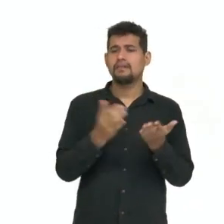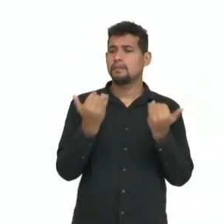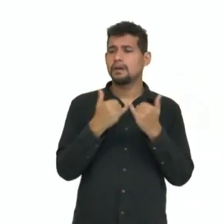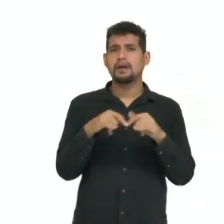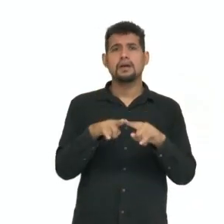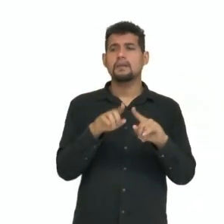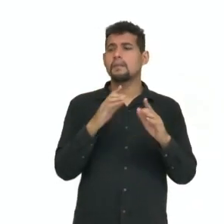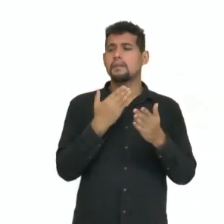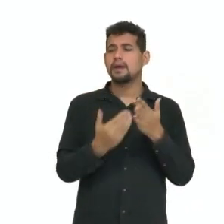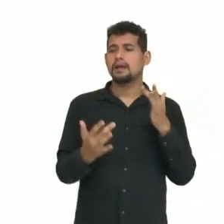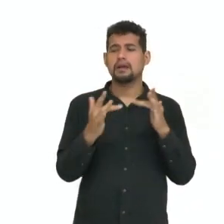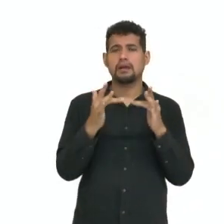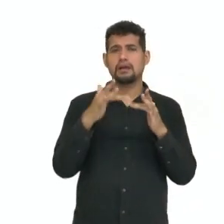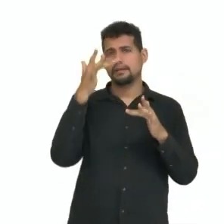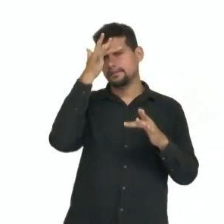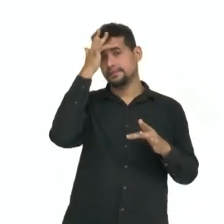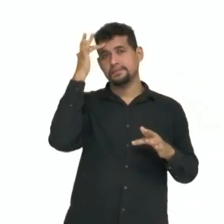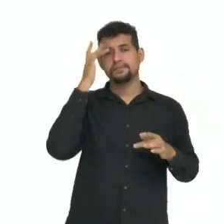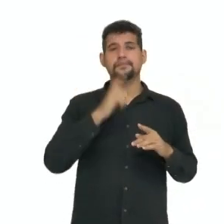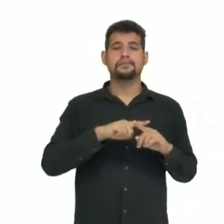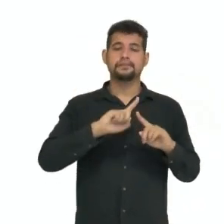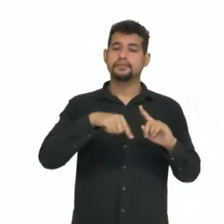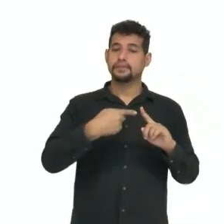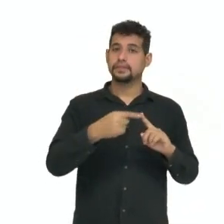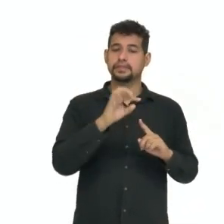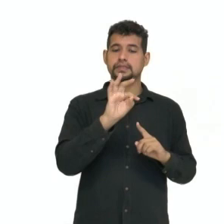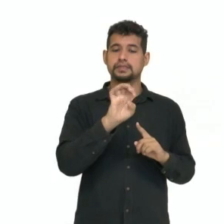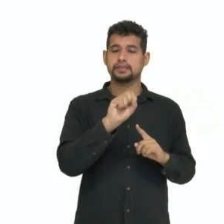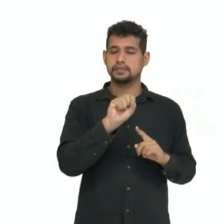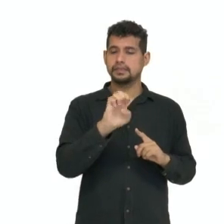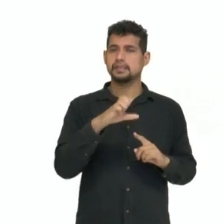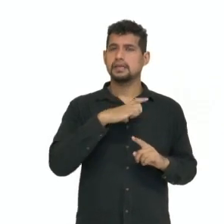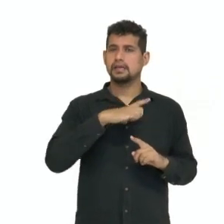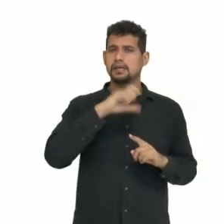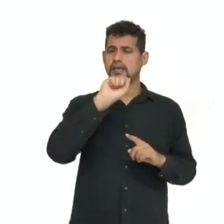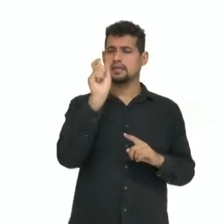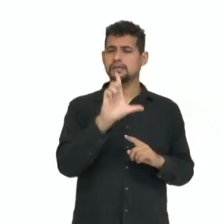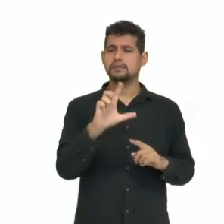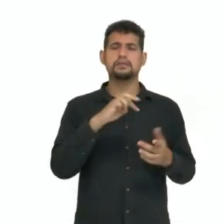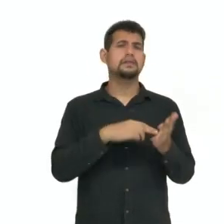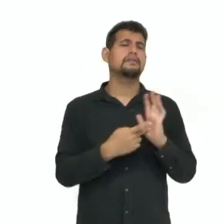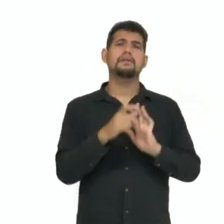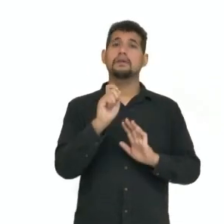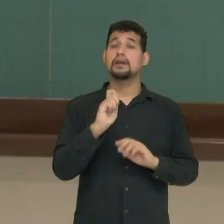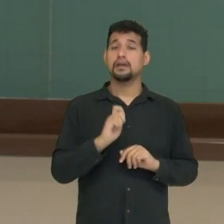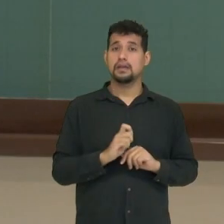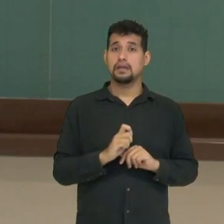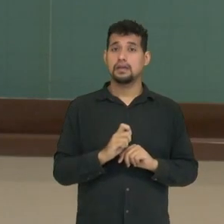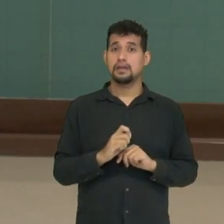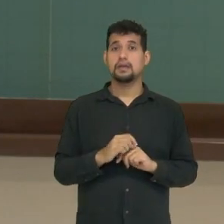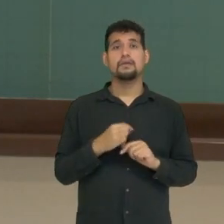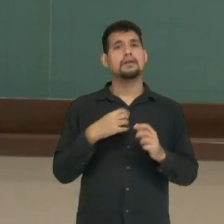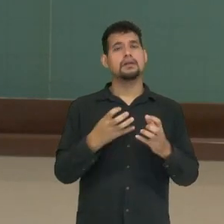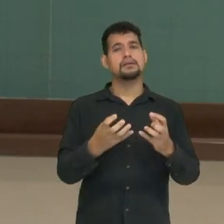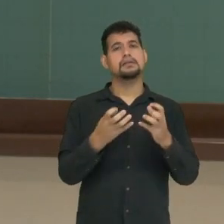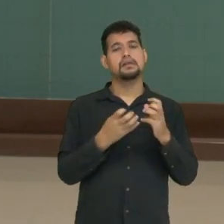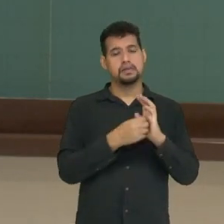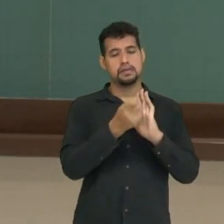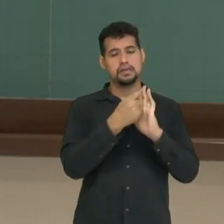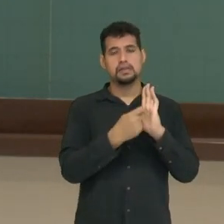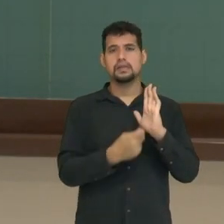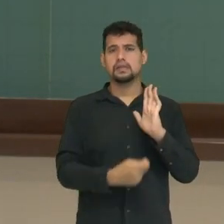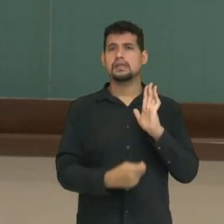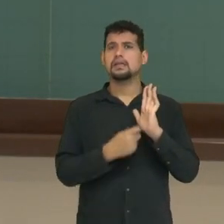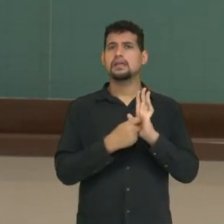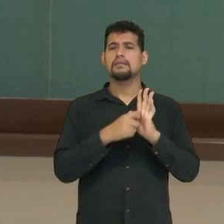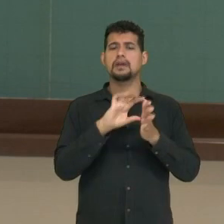ligação com os outros. A partir desta tese, que está aqui em azul, o que eu quero? Que você escreva a introdução de